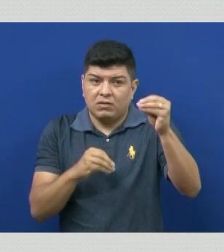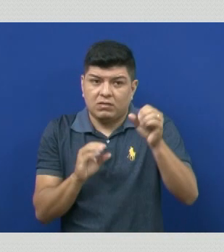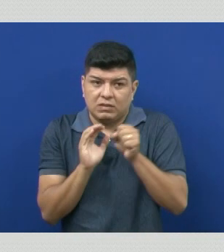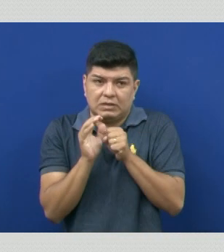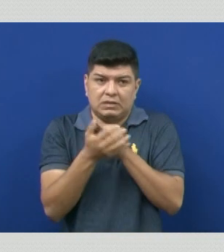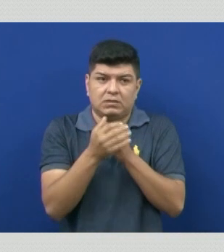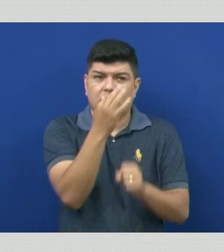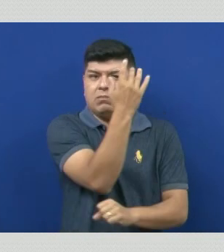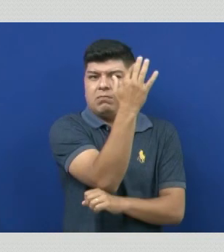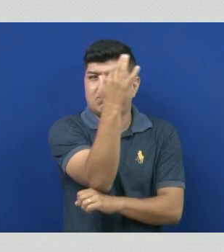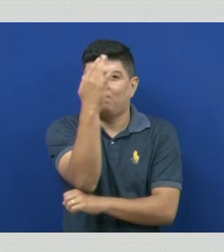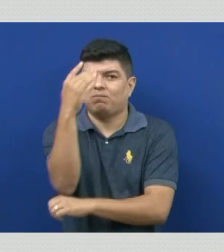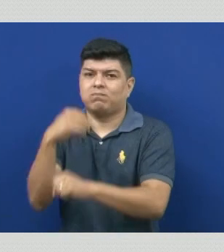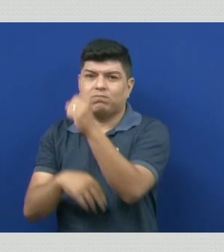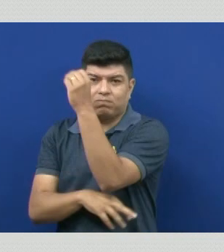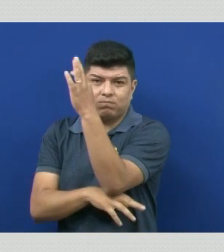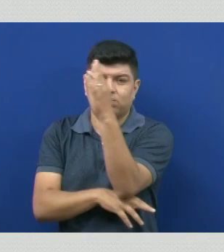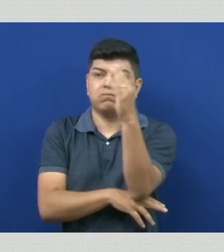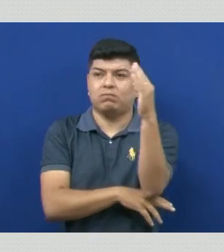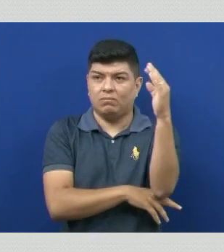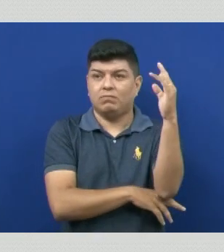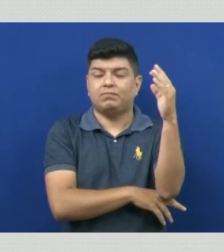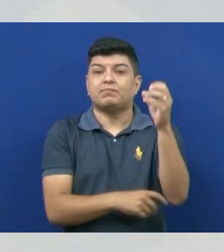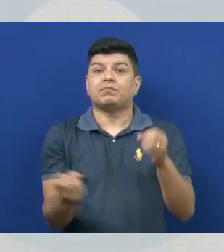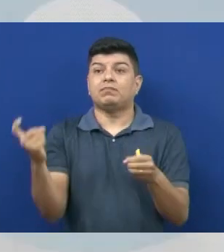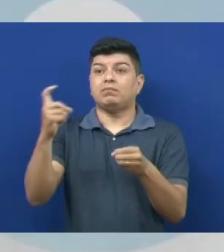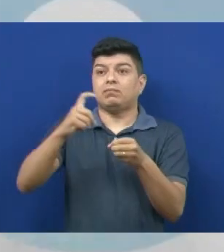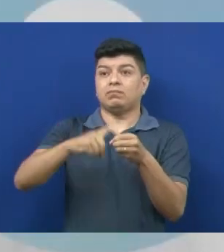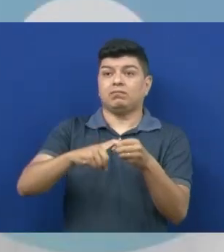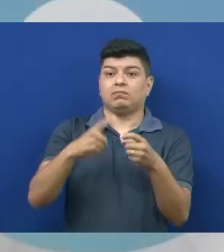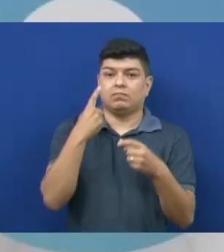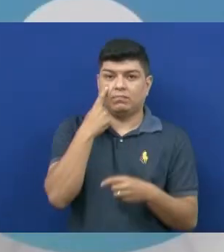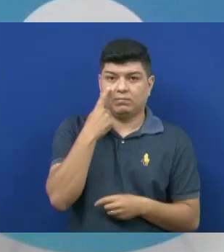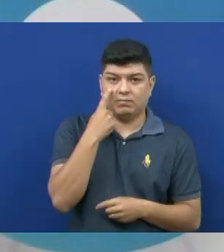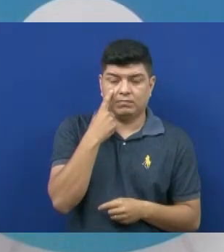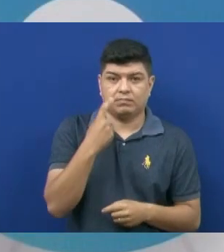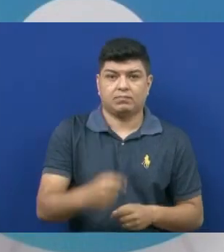na floresta vizinha. Agora, voltando a atenção para mim,